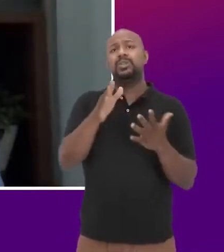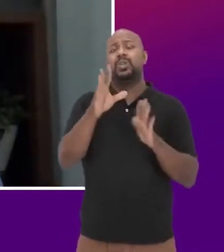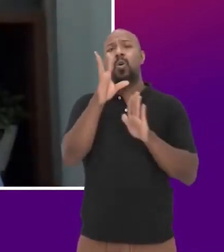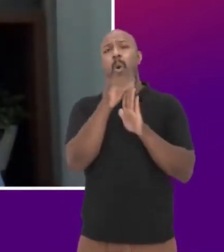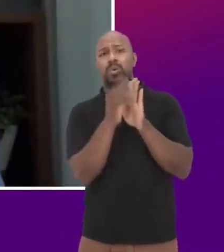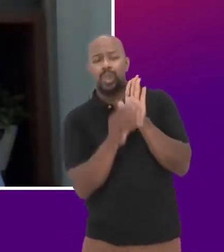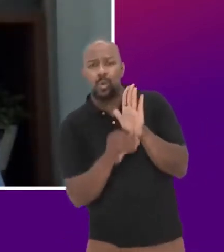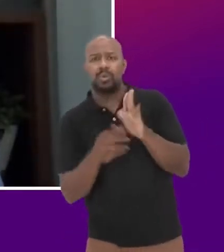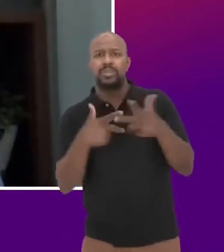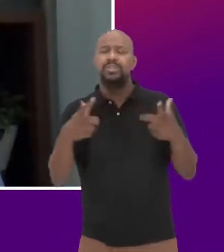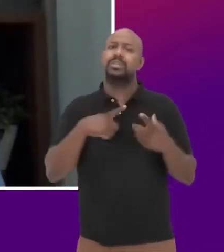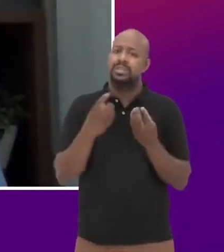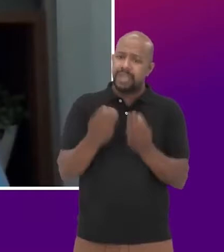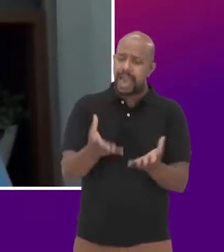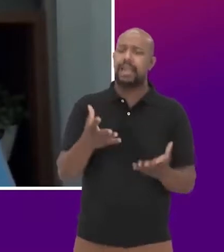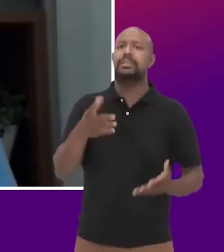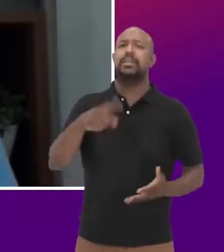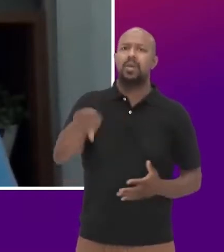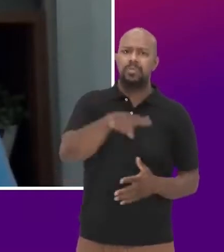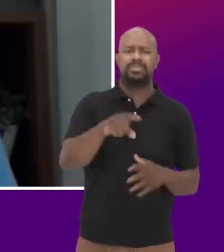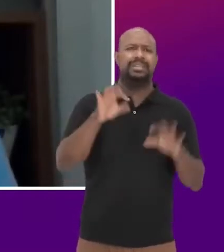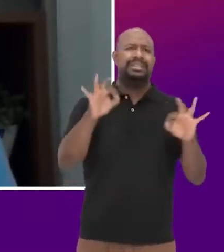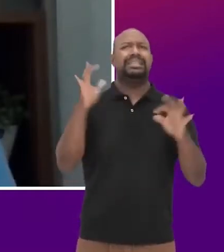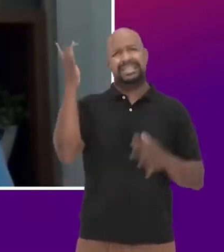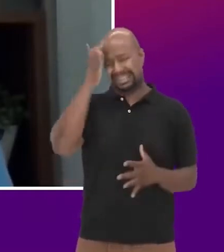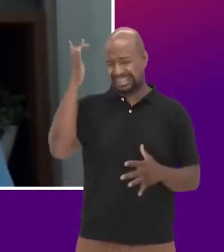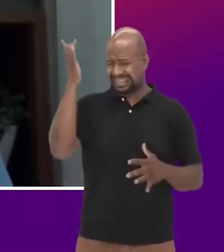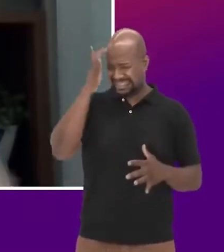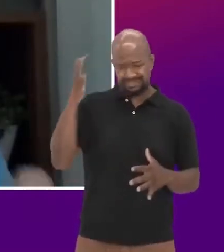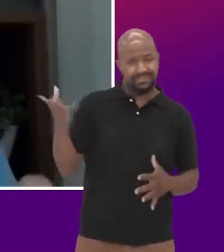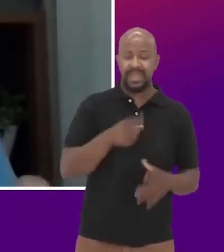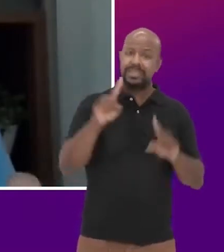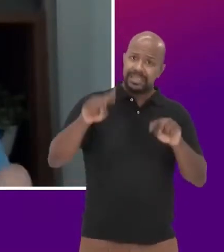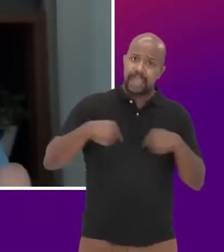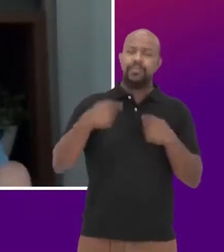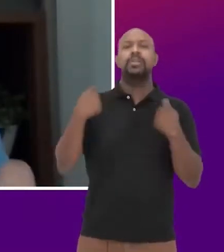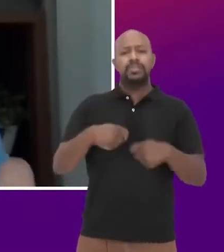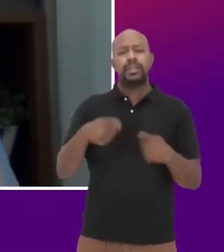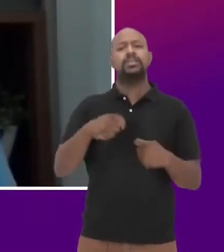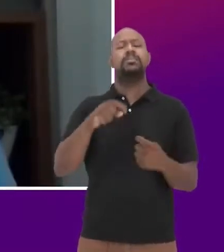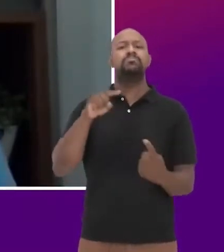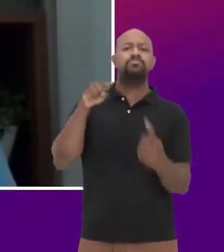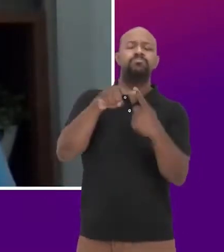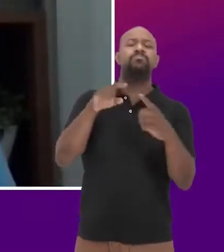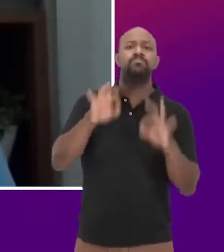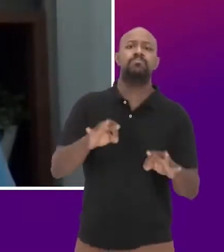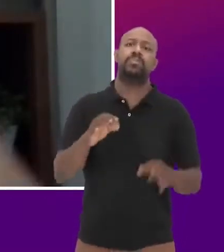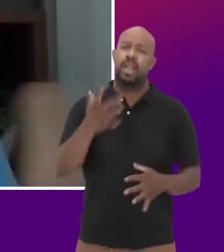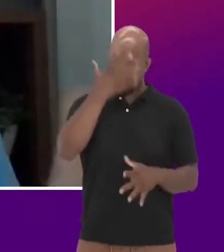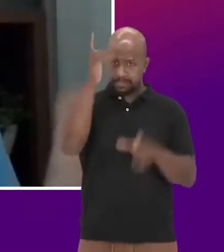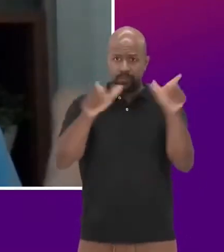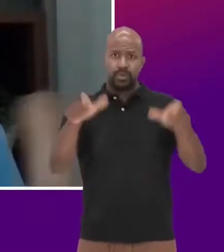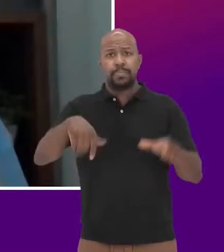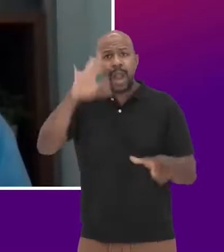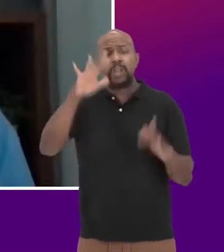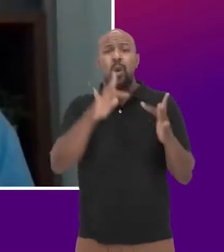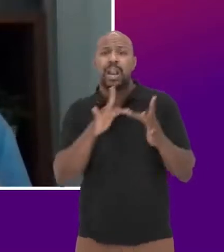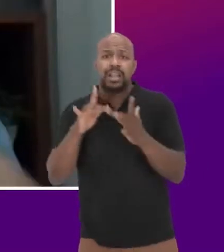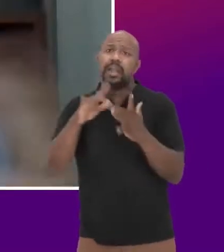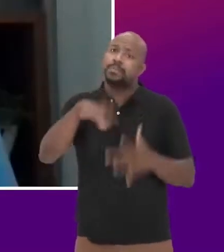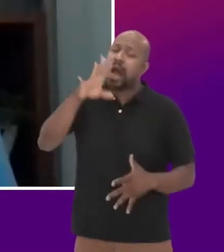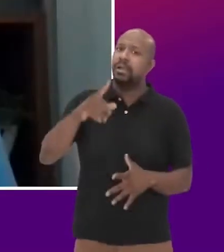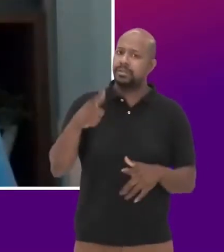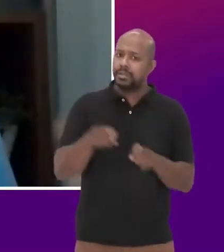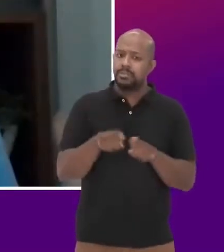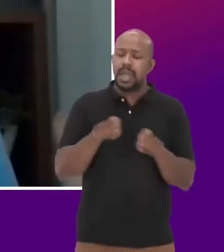que trazem como um excepcional desafio a gente ser relevante. As pessoas estão cada vez mais conectadas, mas estão cada vez